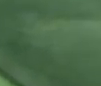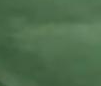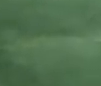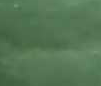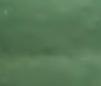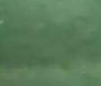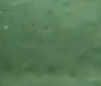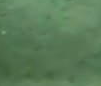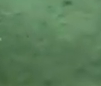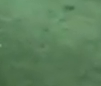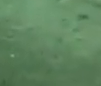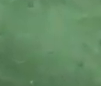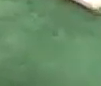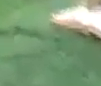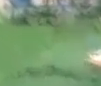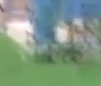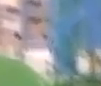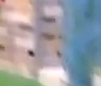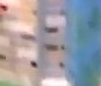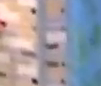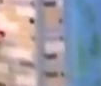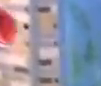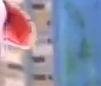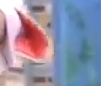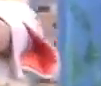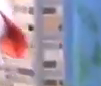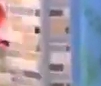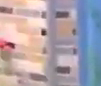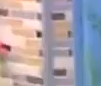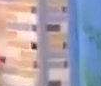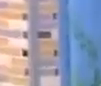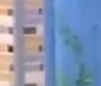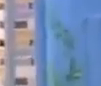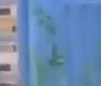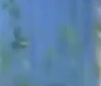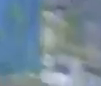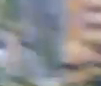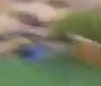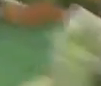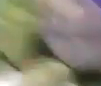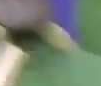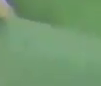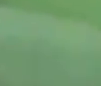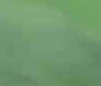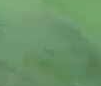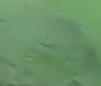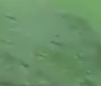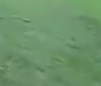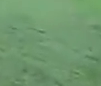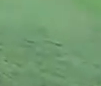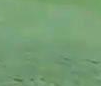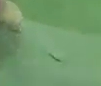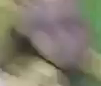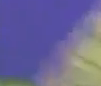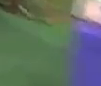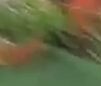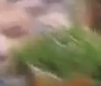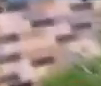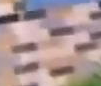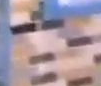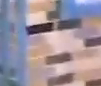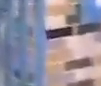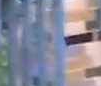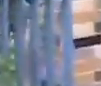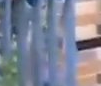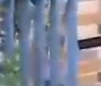Isso aqui é legal. Talvez tenha alguma coisa boa aqui. Isso pode ser... Oi, Quelônio. Oi, Ludovico. Beleza. Agora,